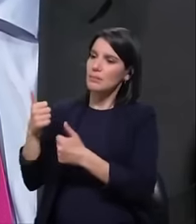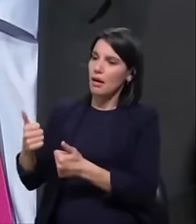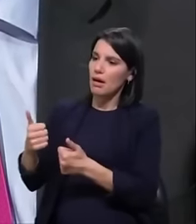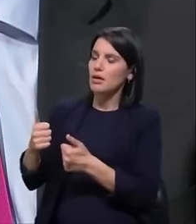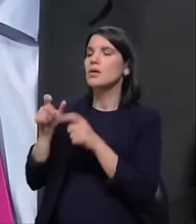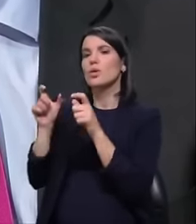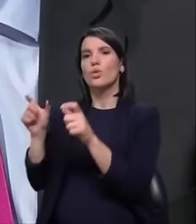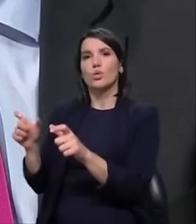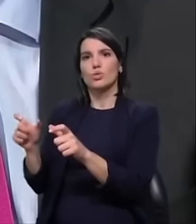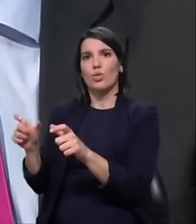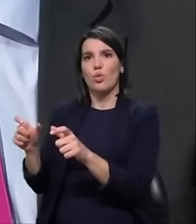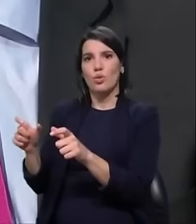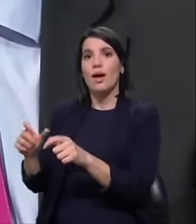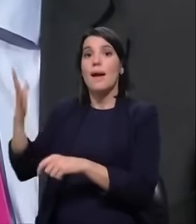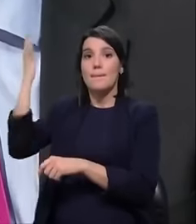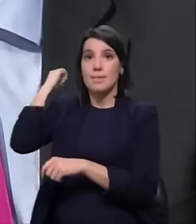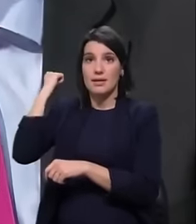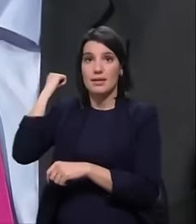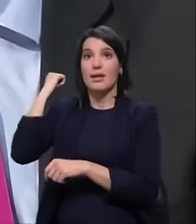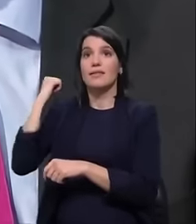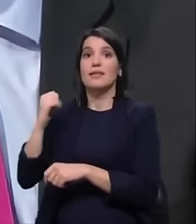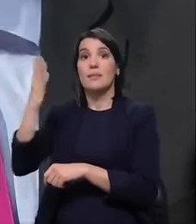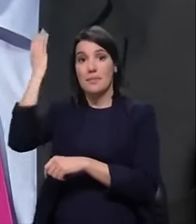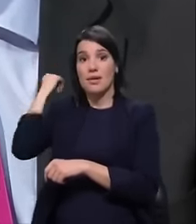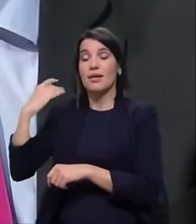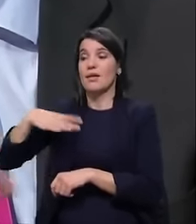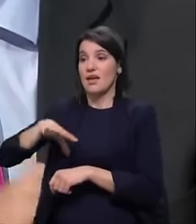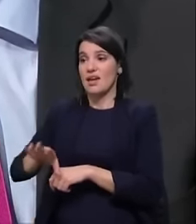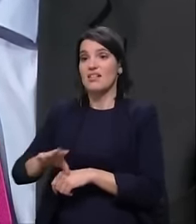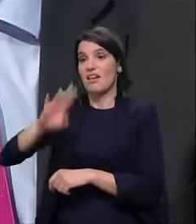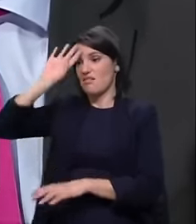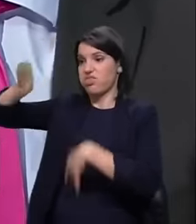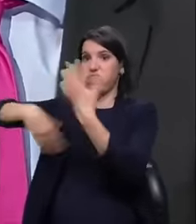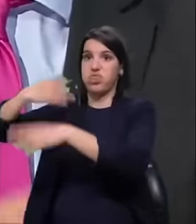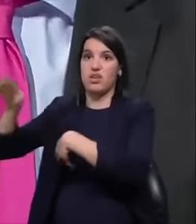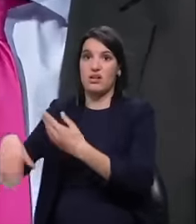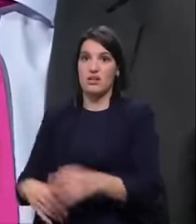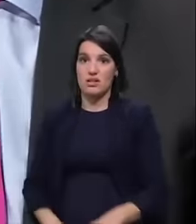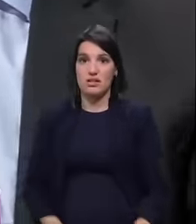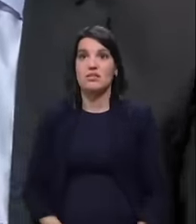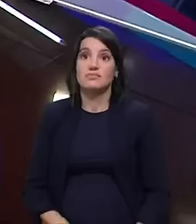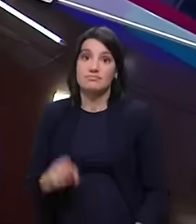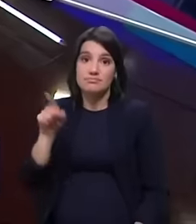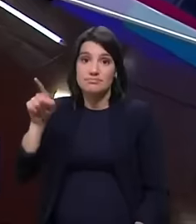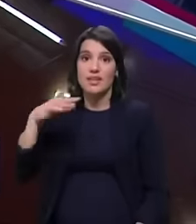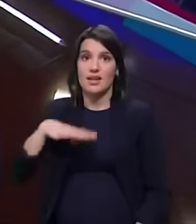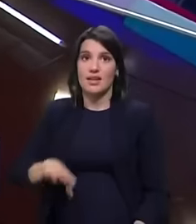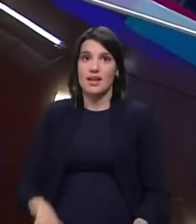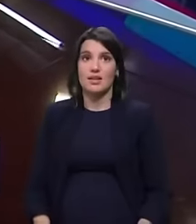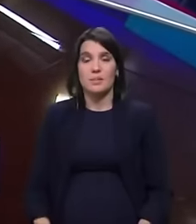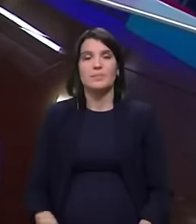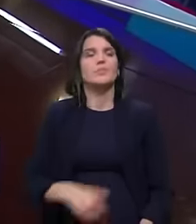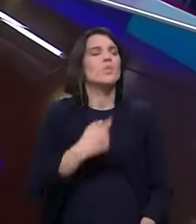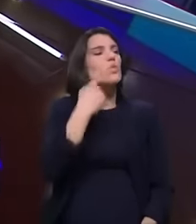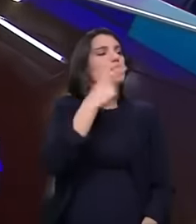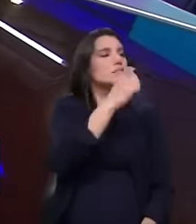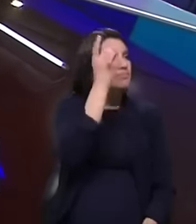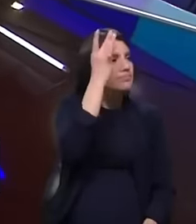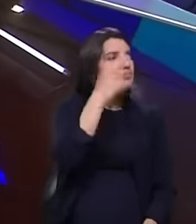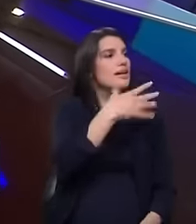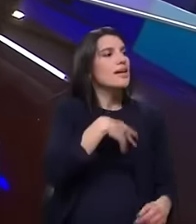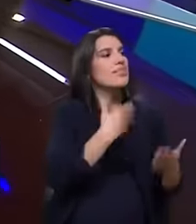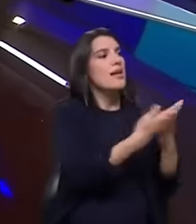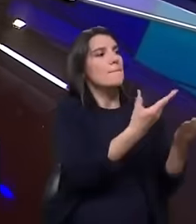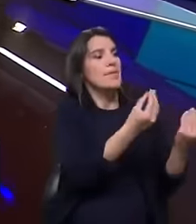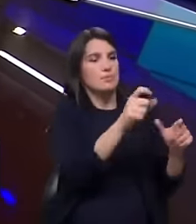com controle. Estão claras. Vamos avançar para o Mariana Mortágua, quero bandalheira completa. Vamos avançar para o novo tema. Igualdade de género, que acho que